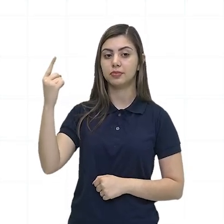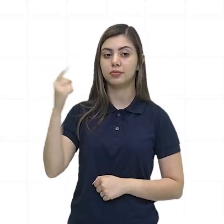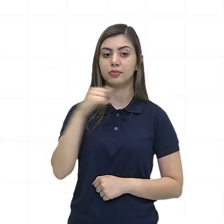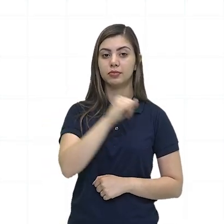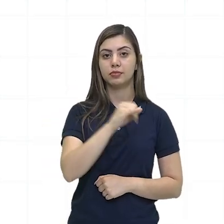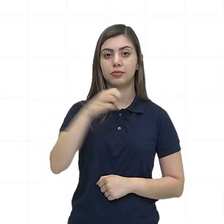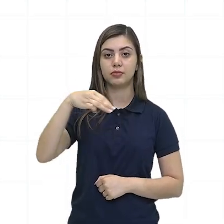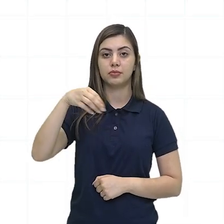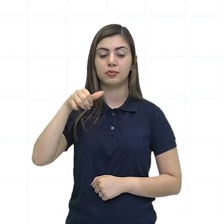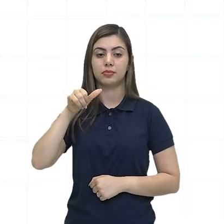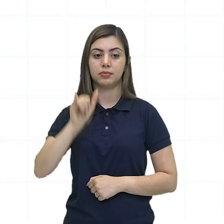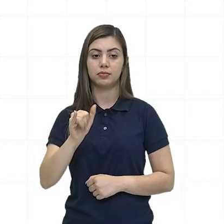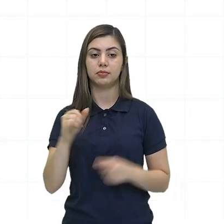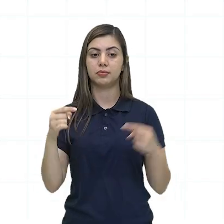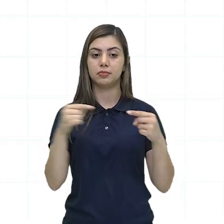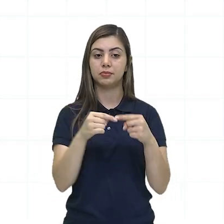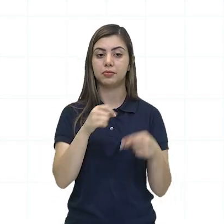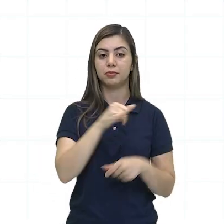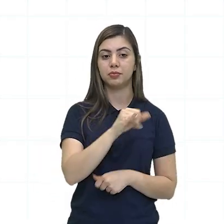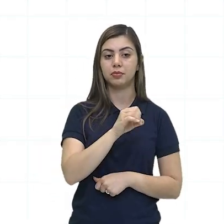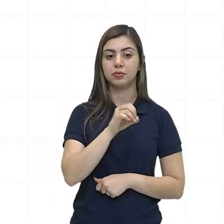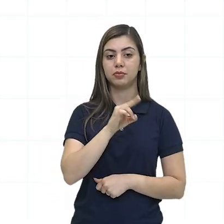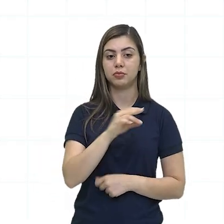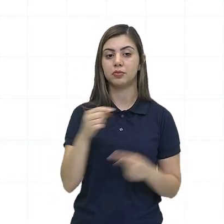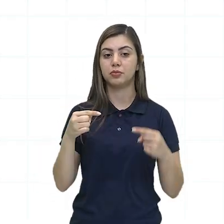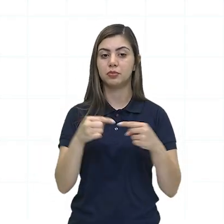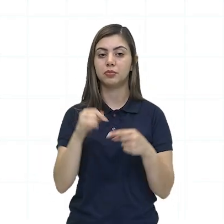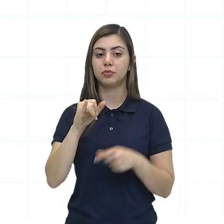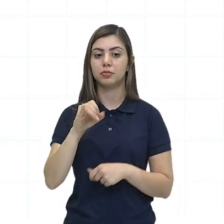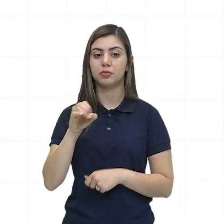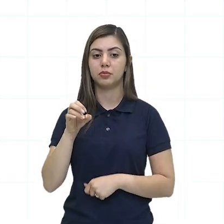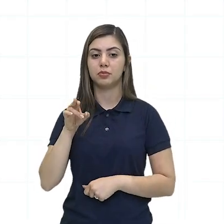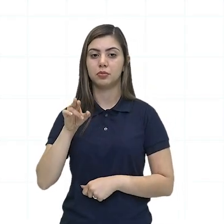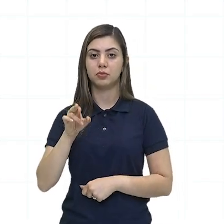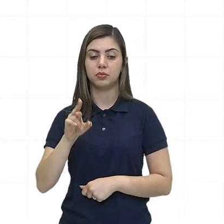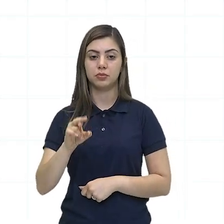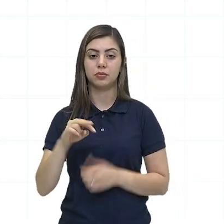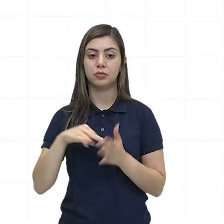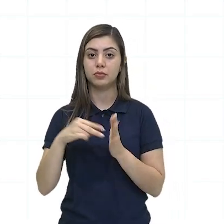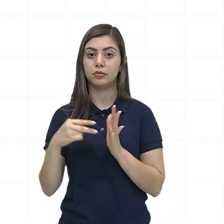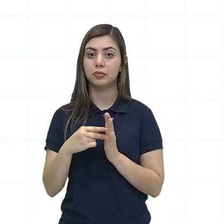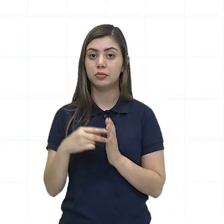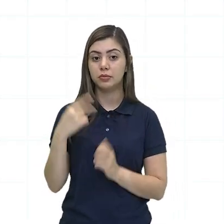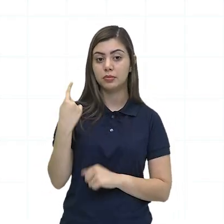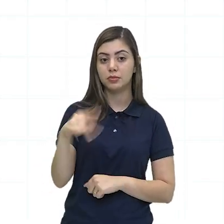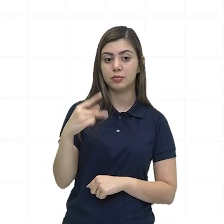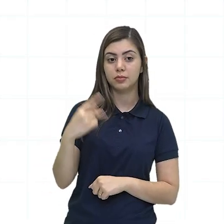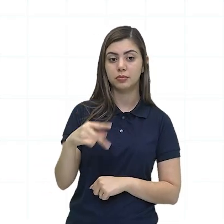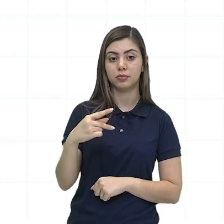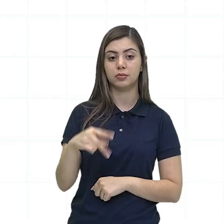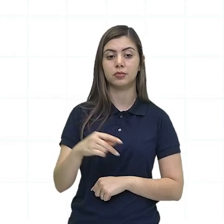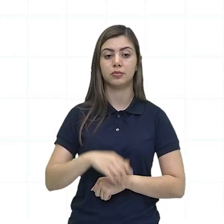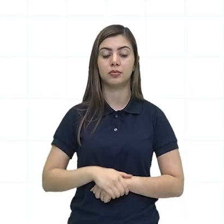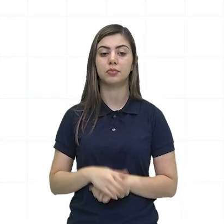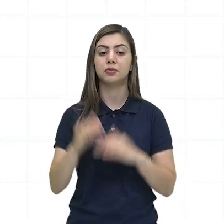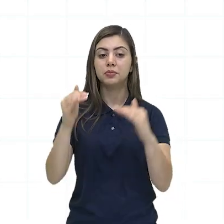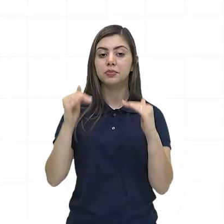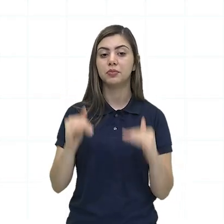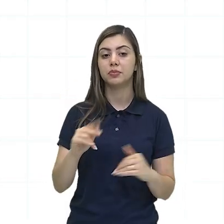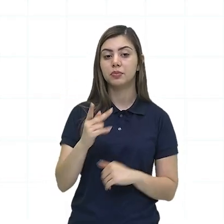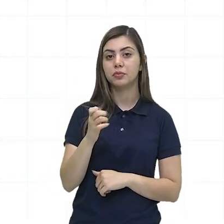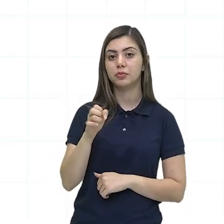que quer dizer meu. You, your, que é seu. Her, her,